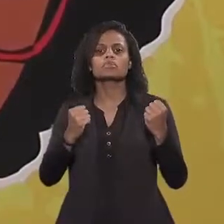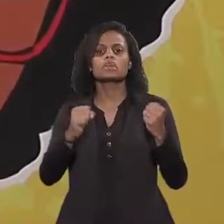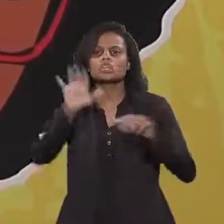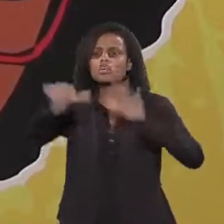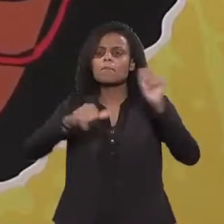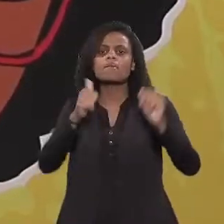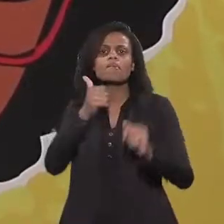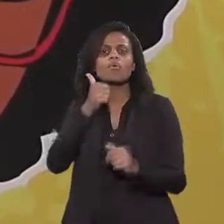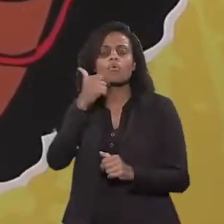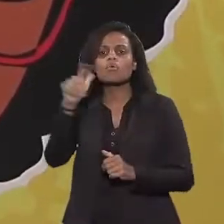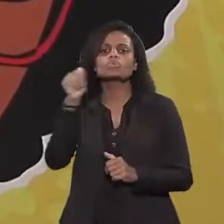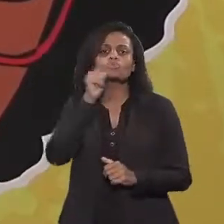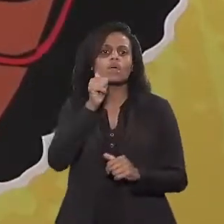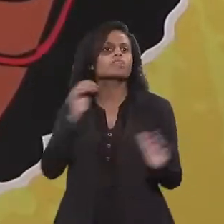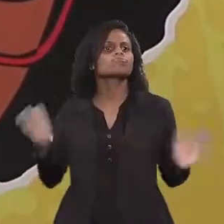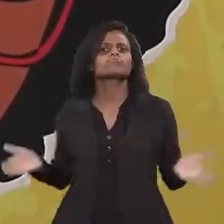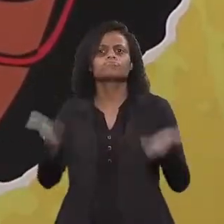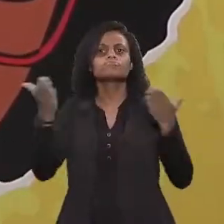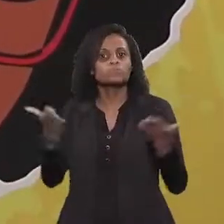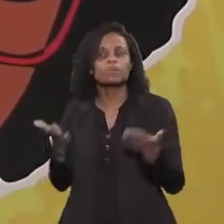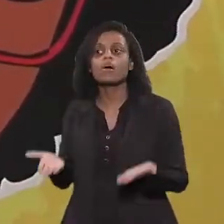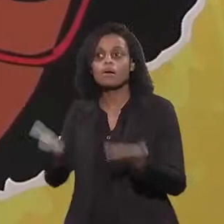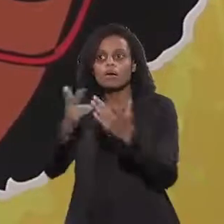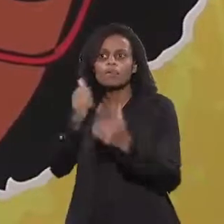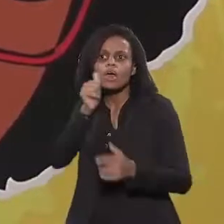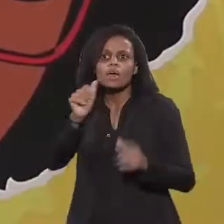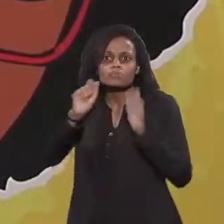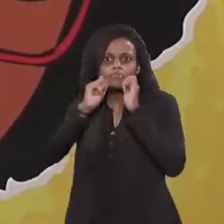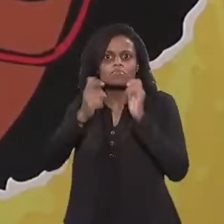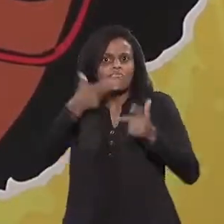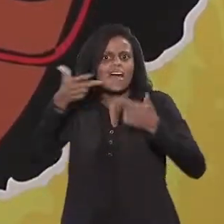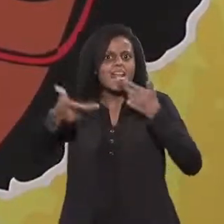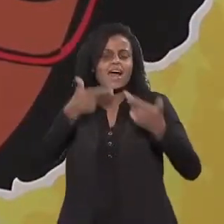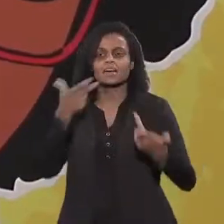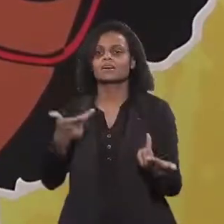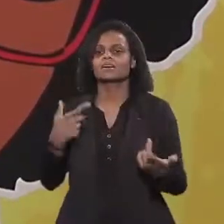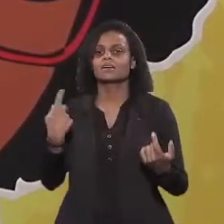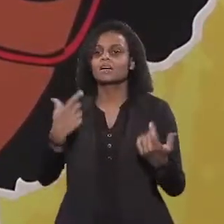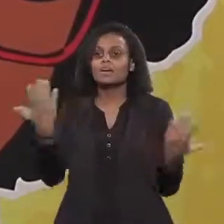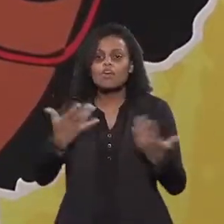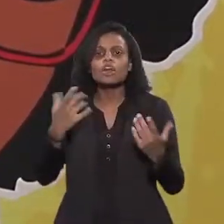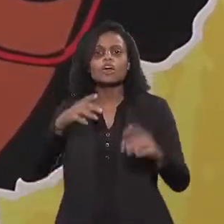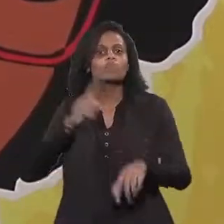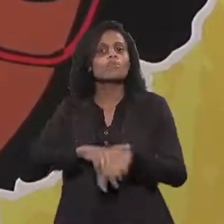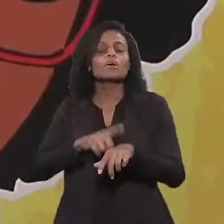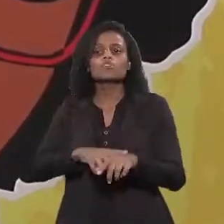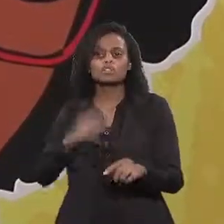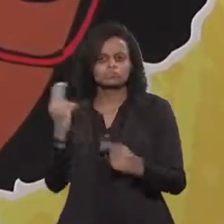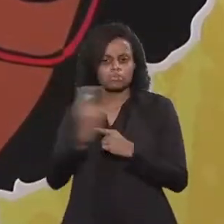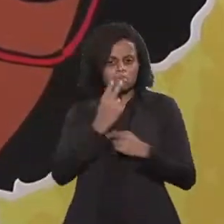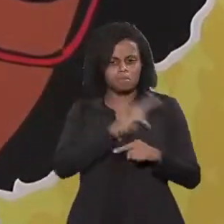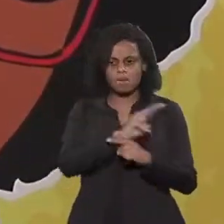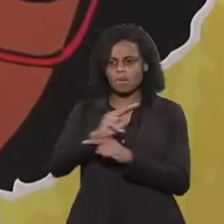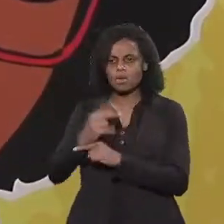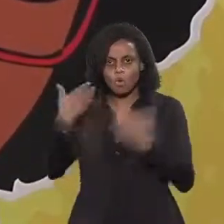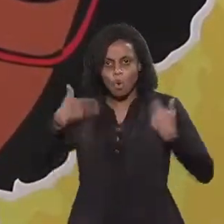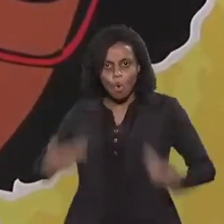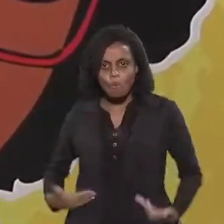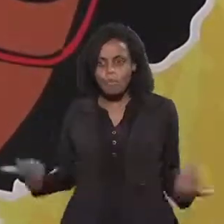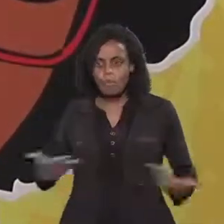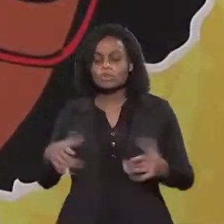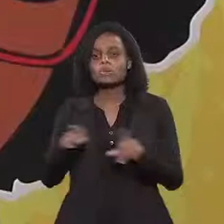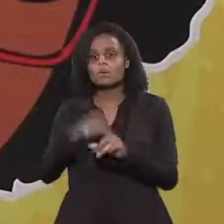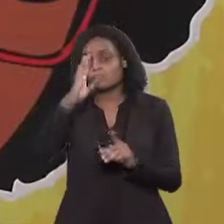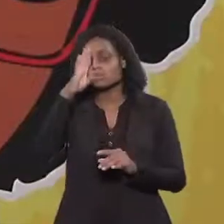resvalou, né? Era um chamado a outras mulheres. Então se levantem, abram a boca, porque é o momento da gente defender não só os nossos corpos